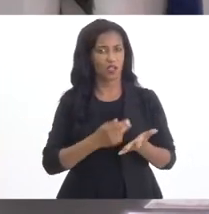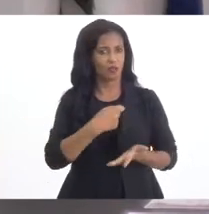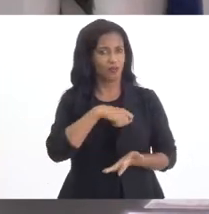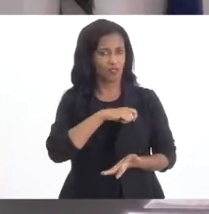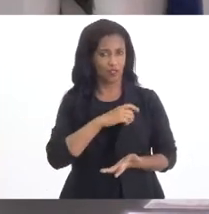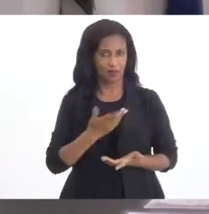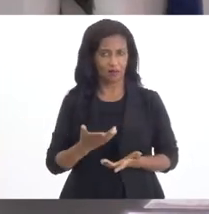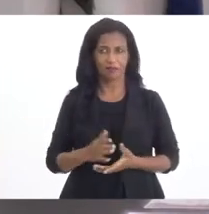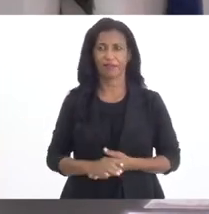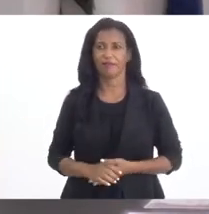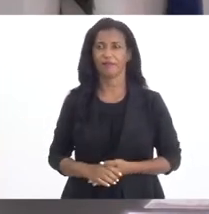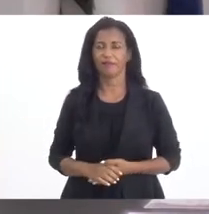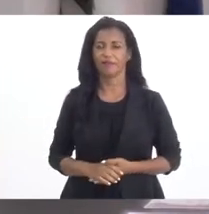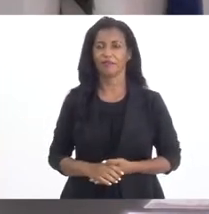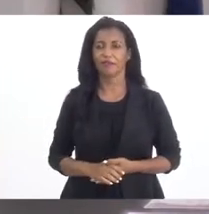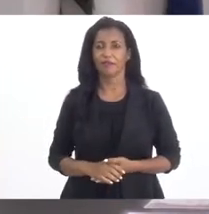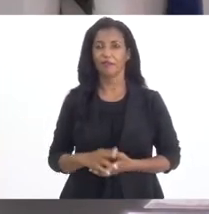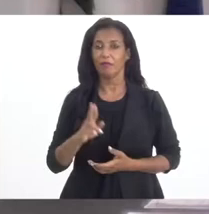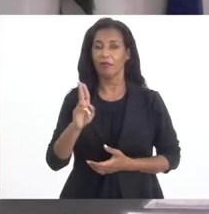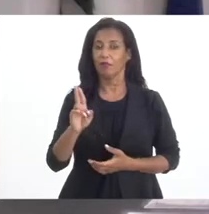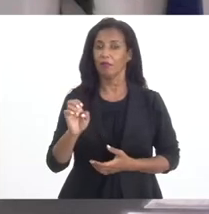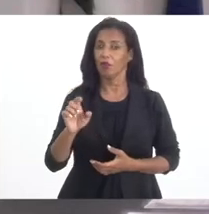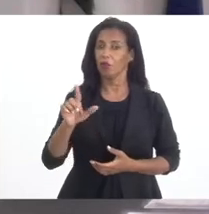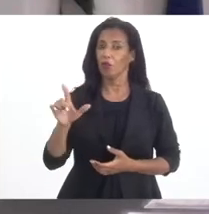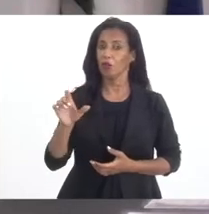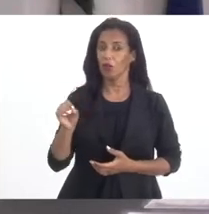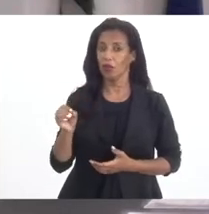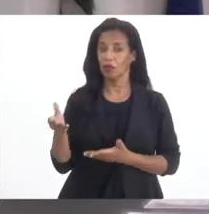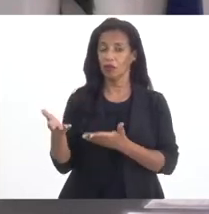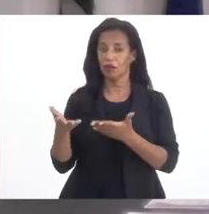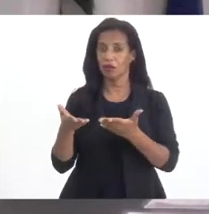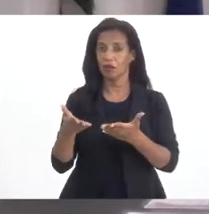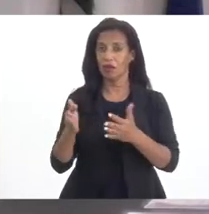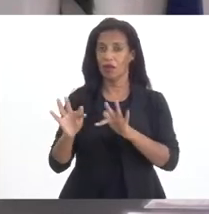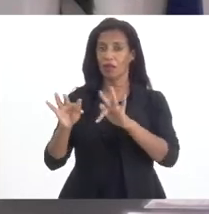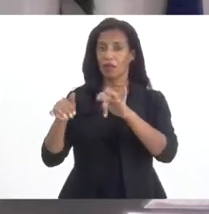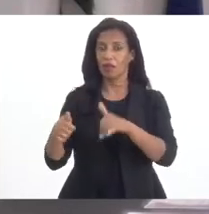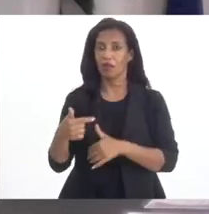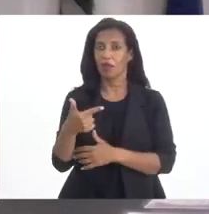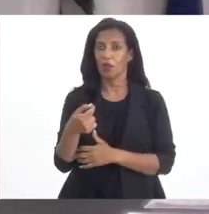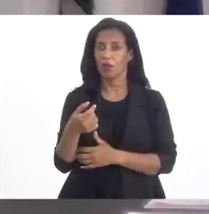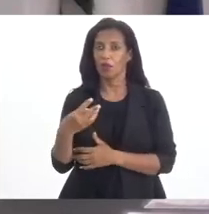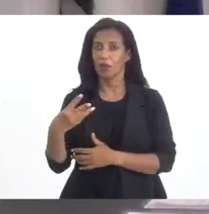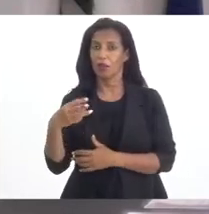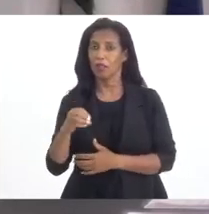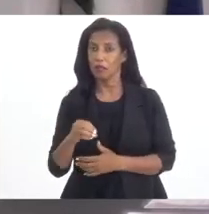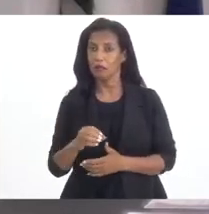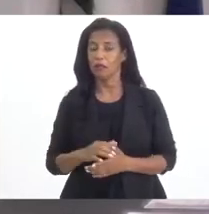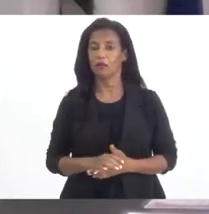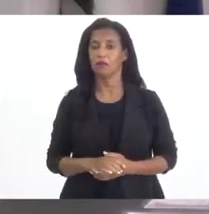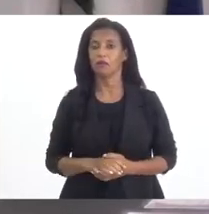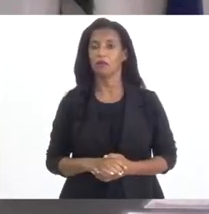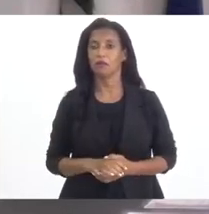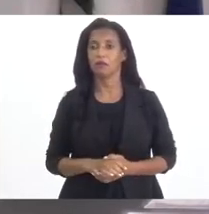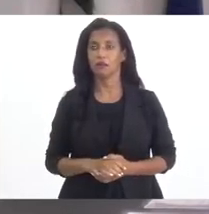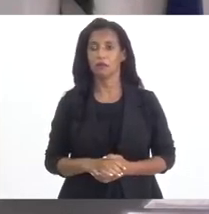fiscal, a UESO vai até o final de 2030